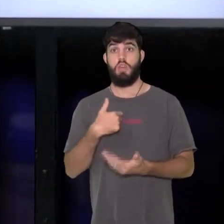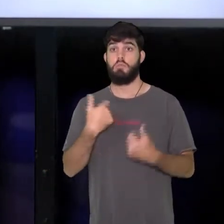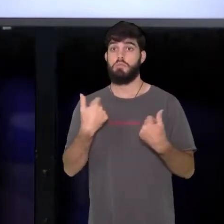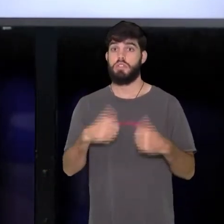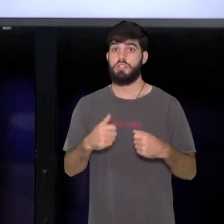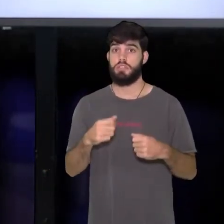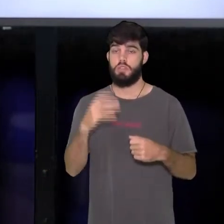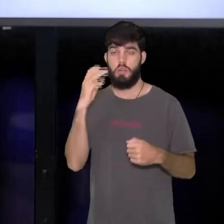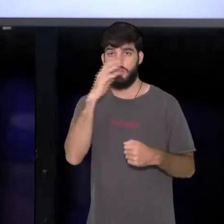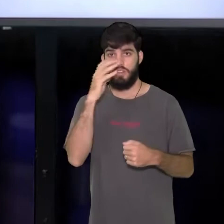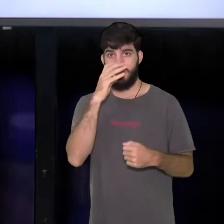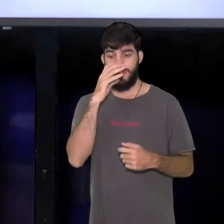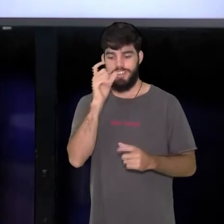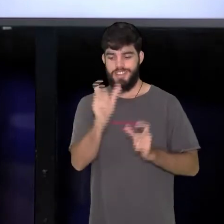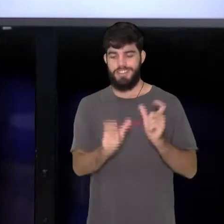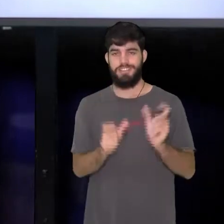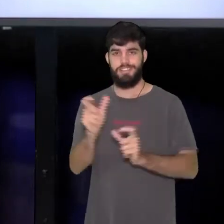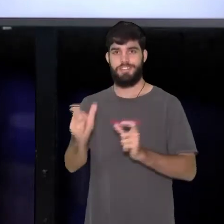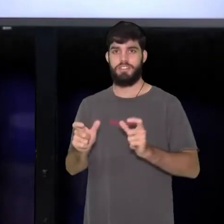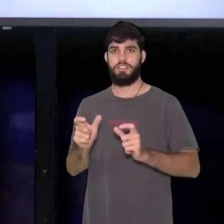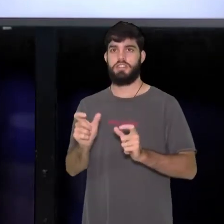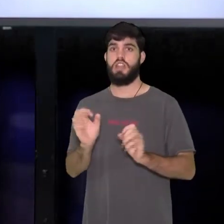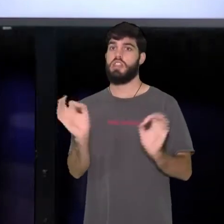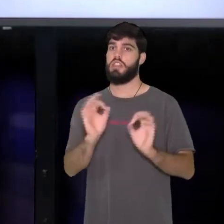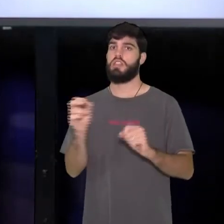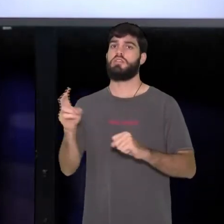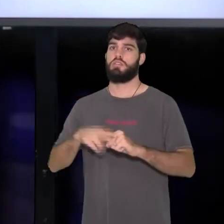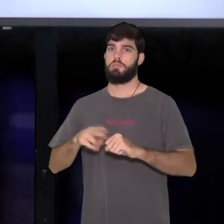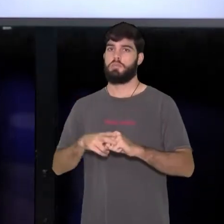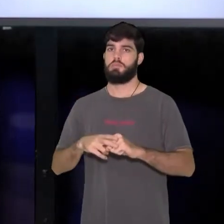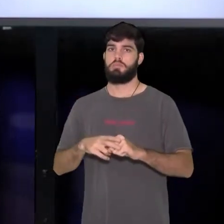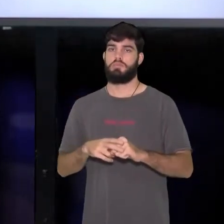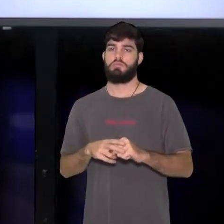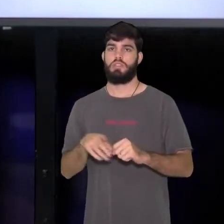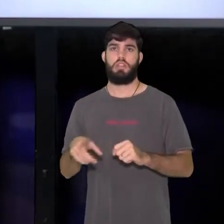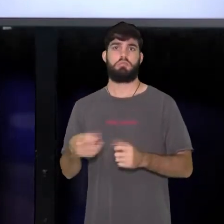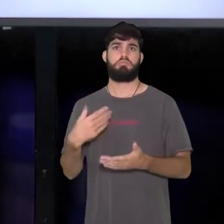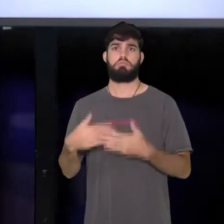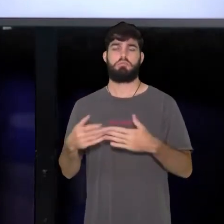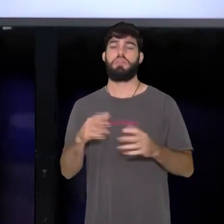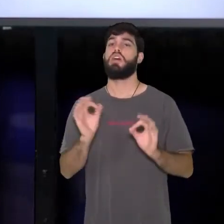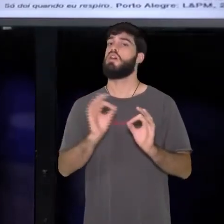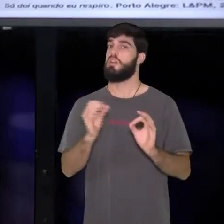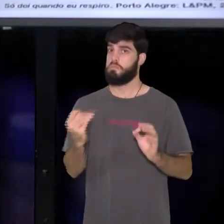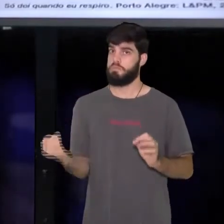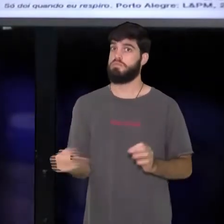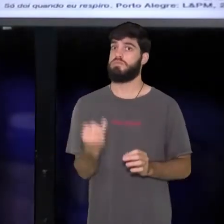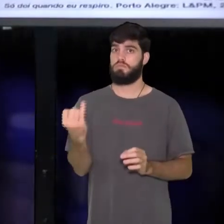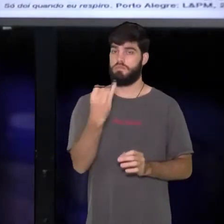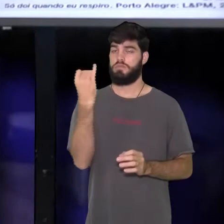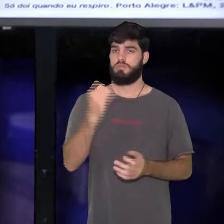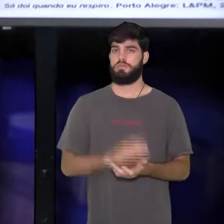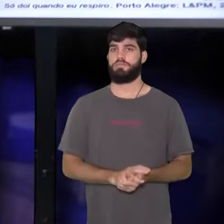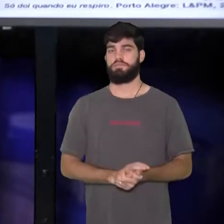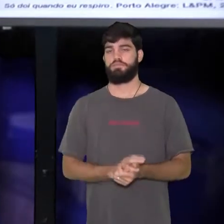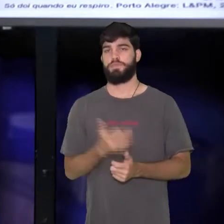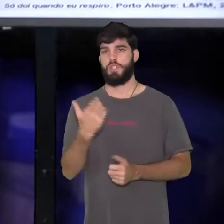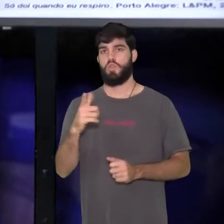que observar cada elemento não verbal. Eles não estão ali por acaso. Vamos para mais uma?